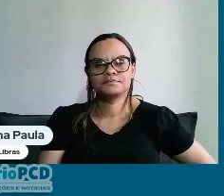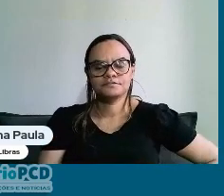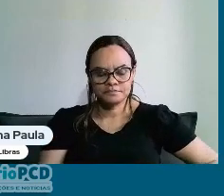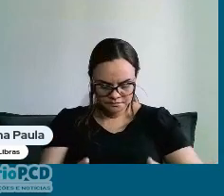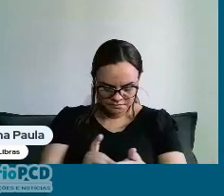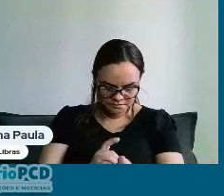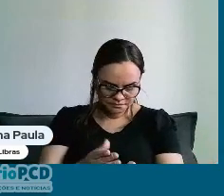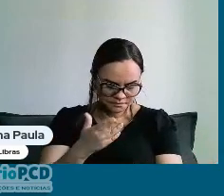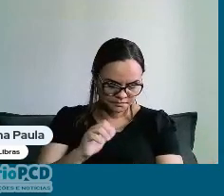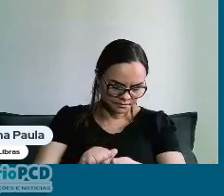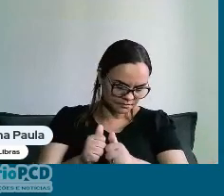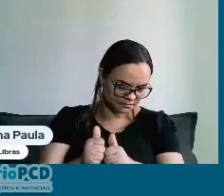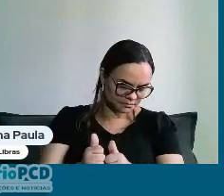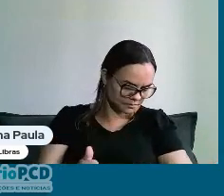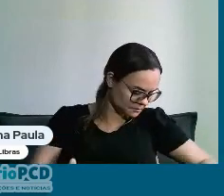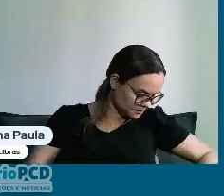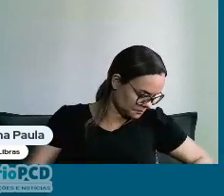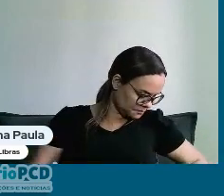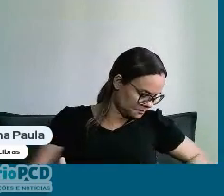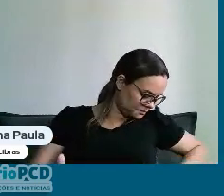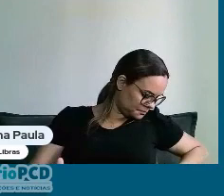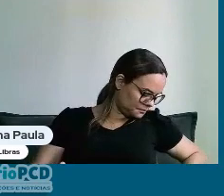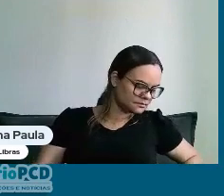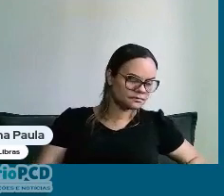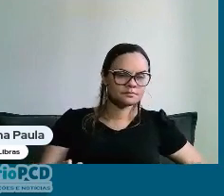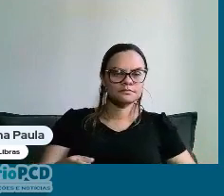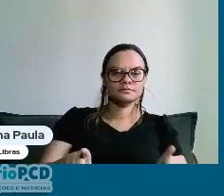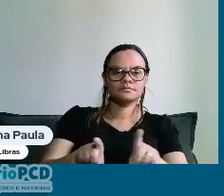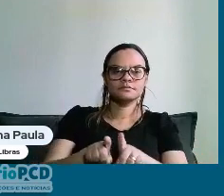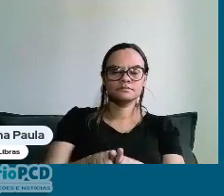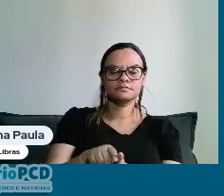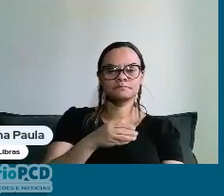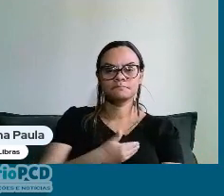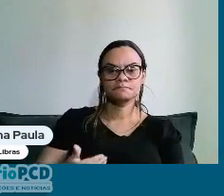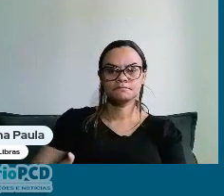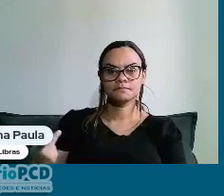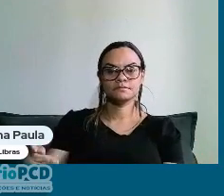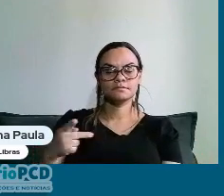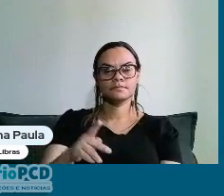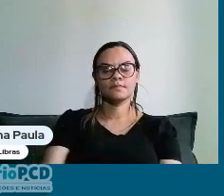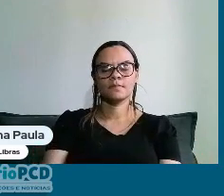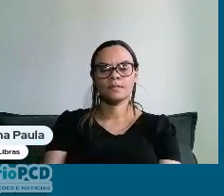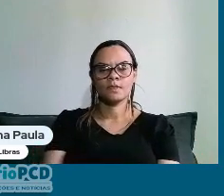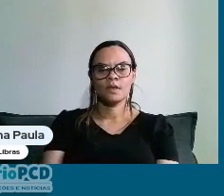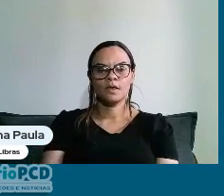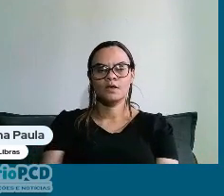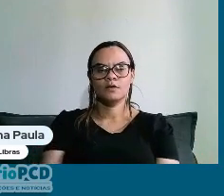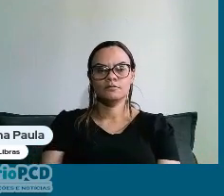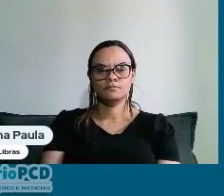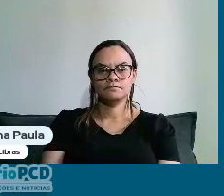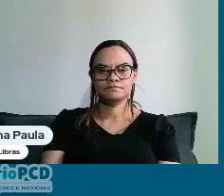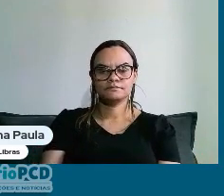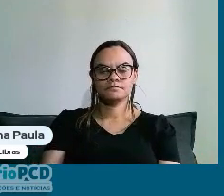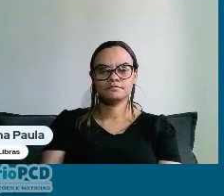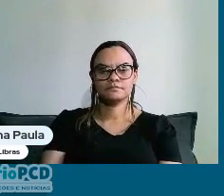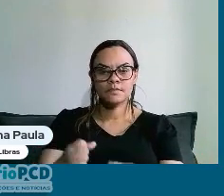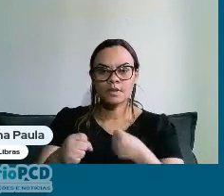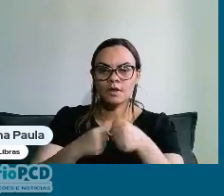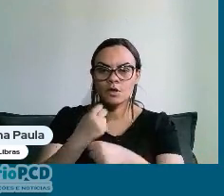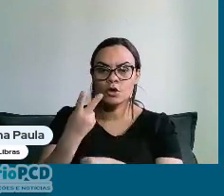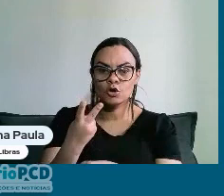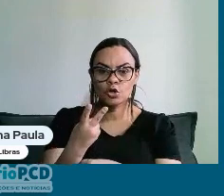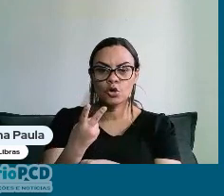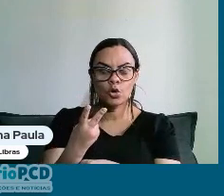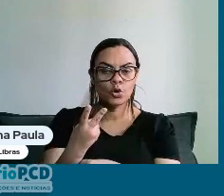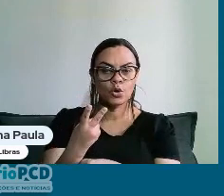maneira adequada. Além disso, a gente recomenda nesse público em especial, né, que se coletem pelo menos anualmente 2 exames, só